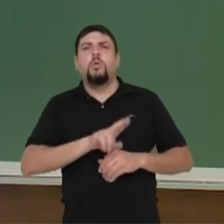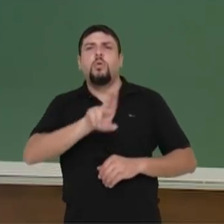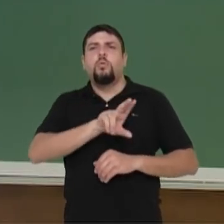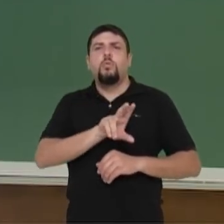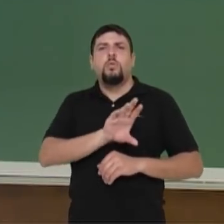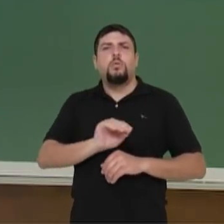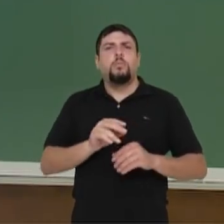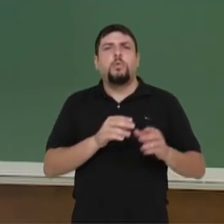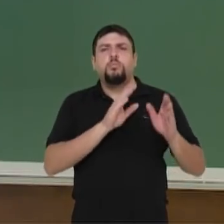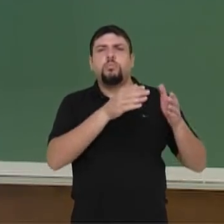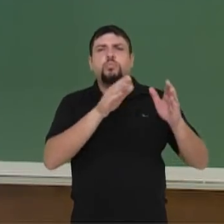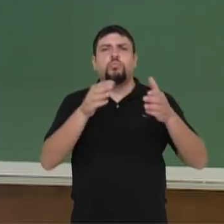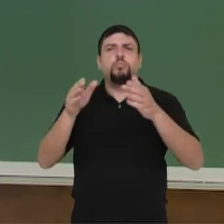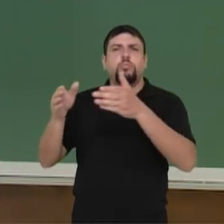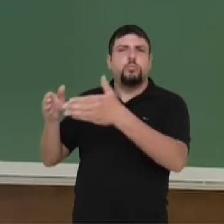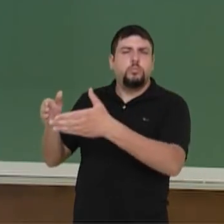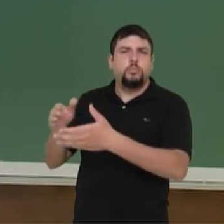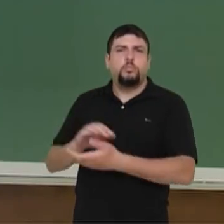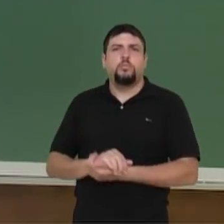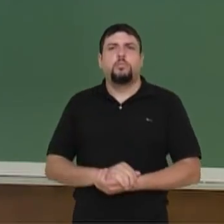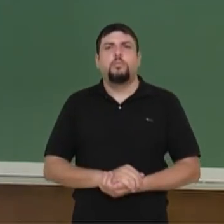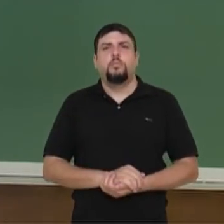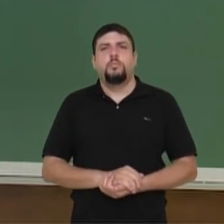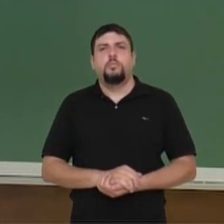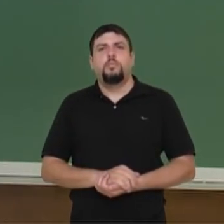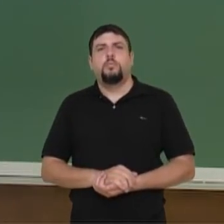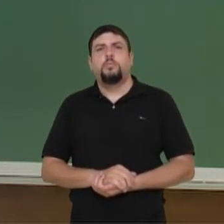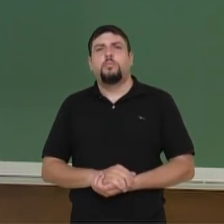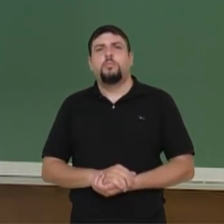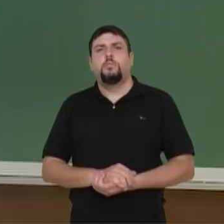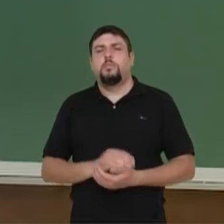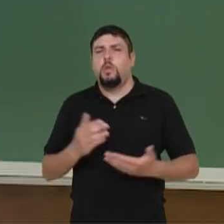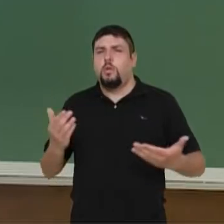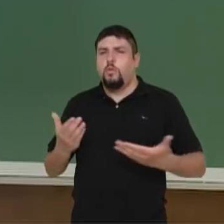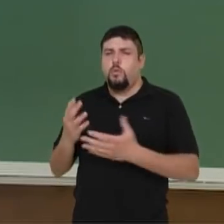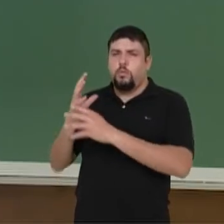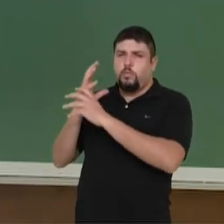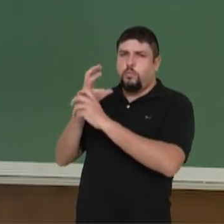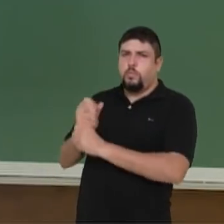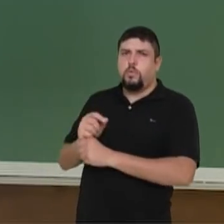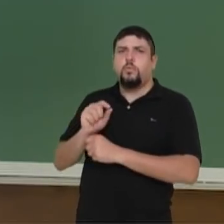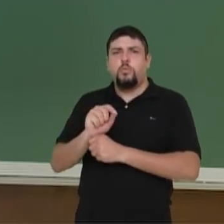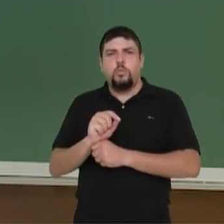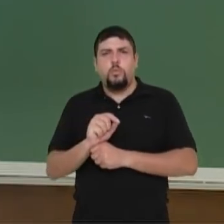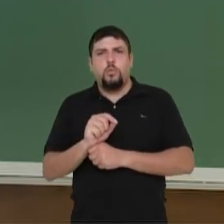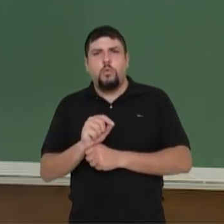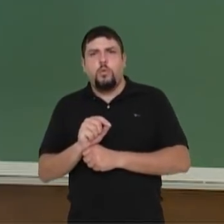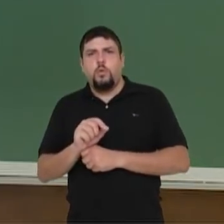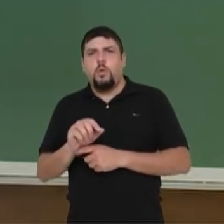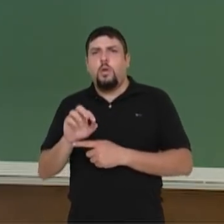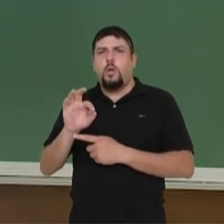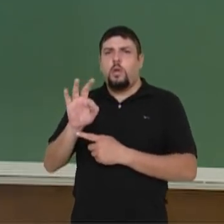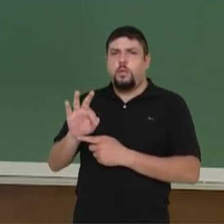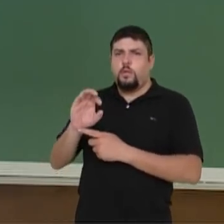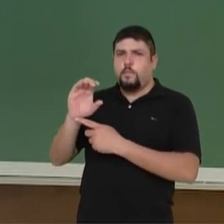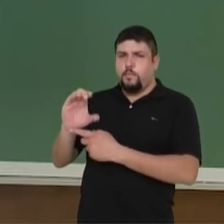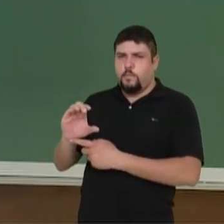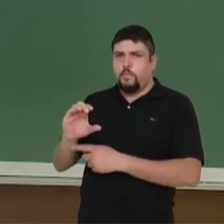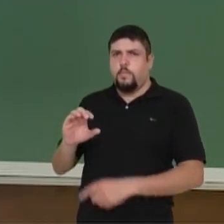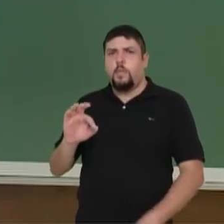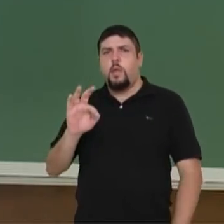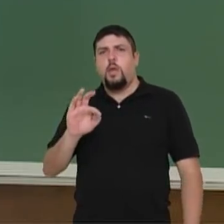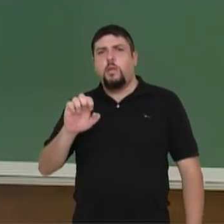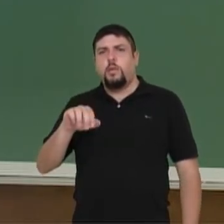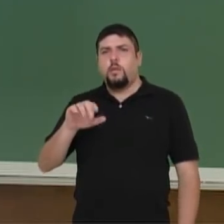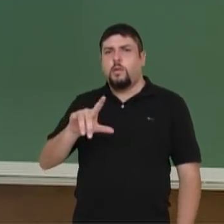a partir desses contextos de estatística. Tá bom? O que nós vimos hoje? Medidas de tendência central. Né? Falamos rapidamente